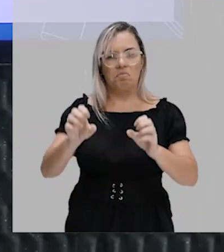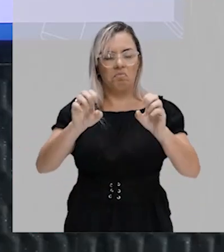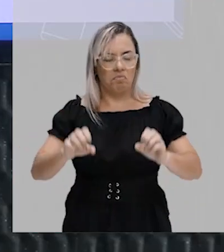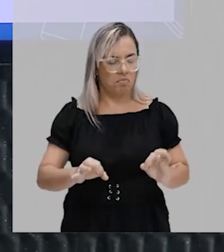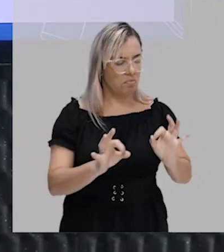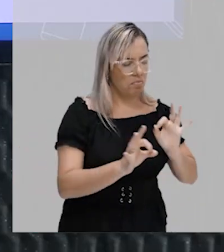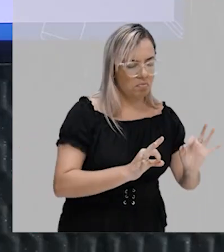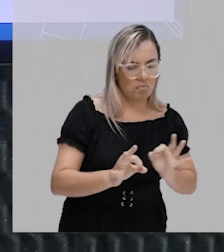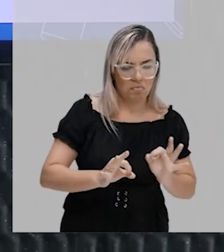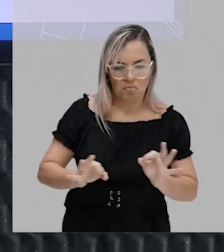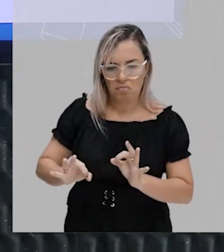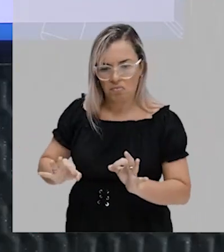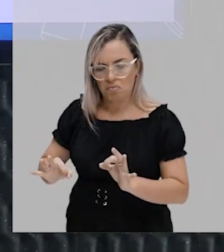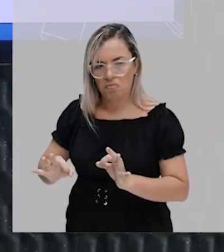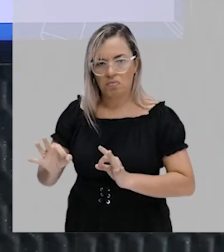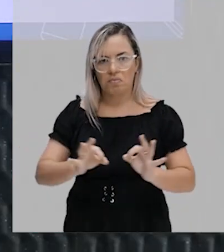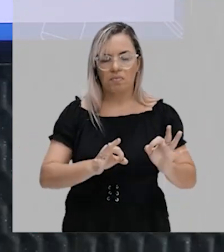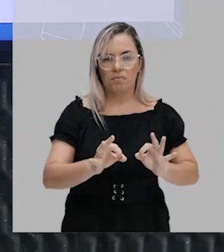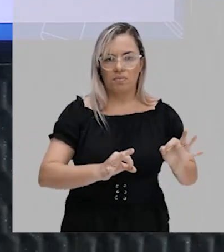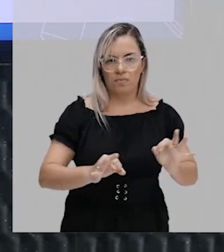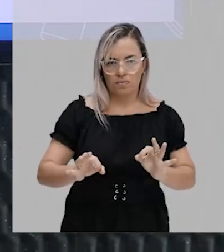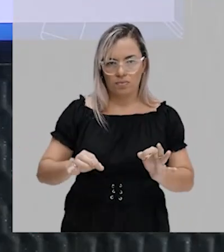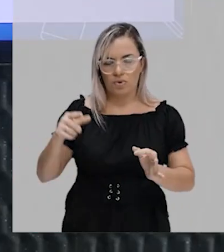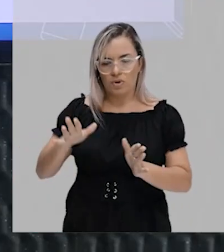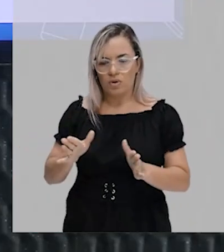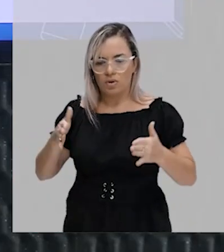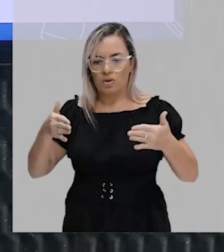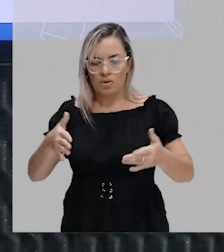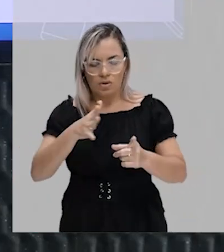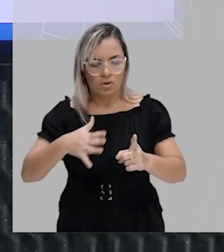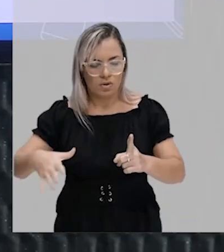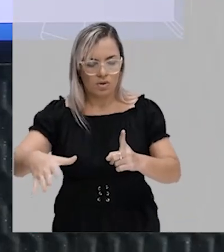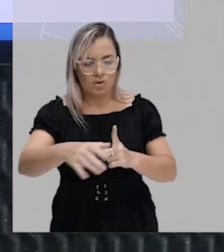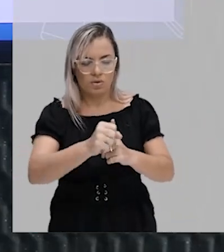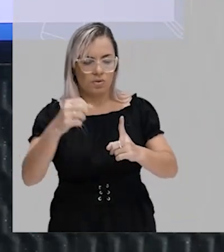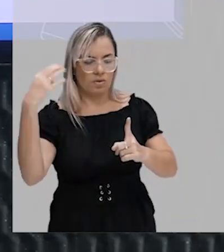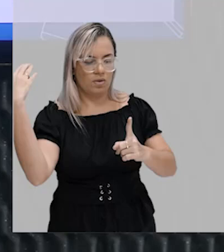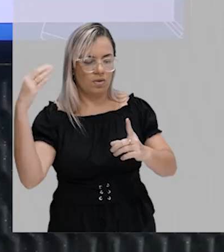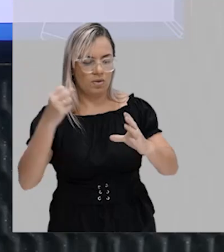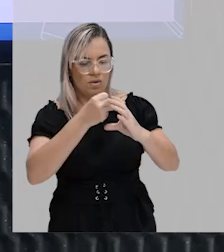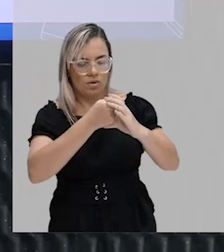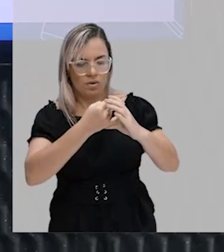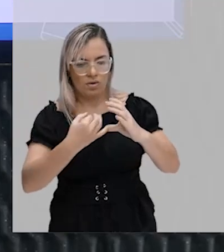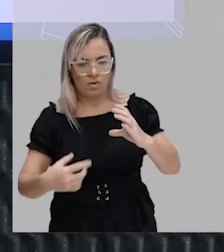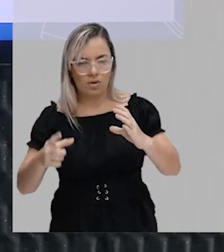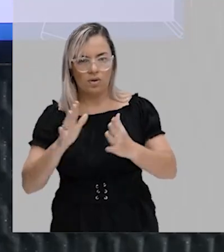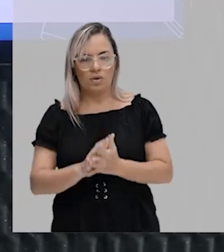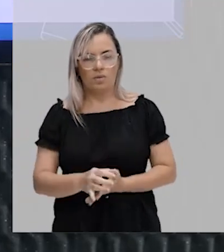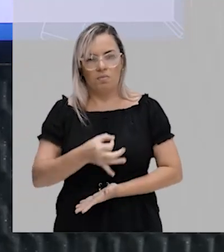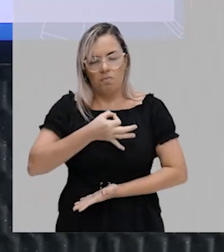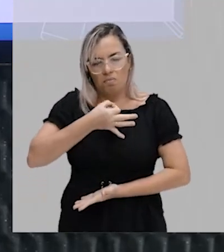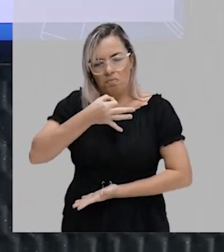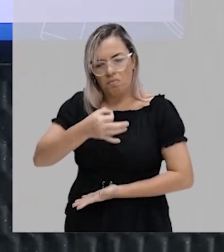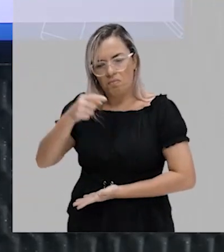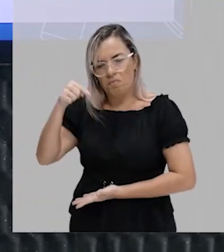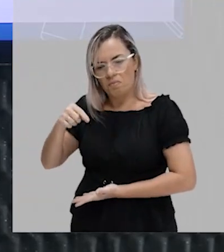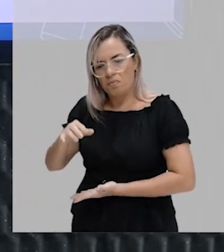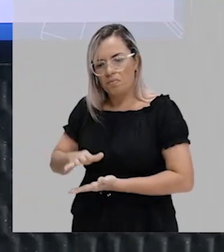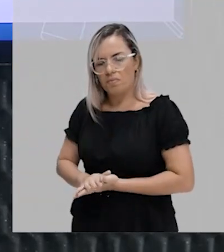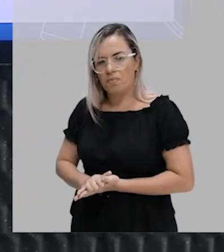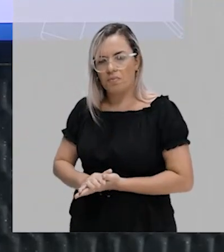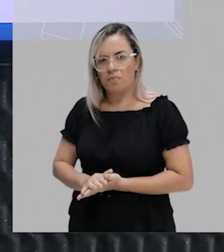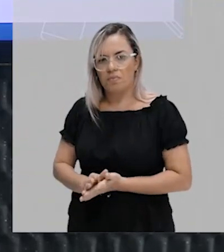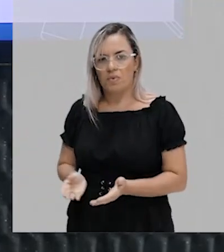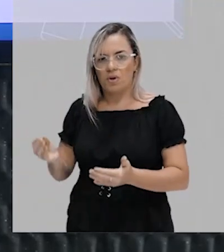estruturada. Durkheim estabelece para a sociologia um caráter científico, uma visão mais voltada